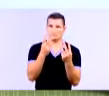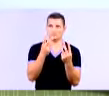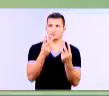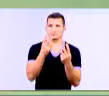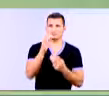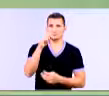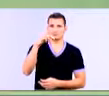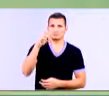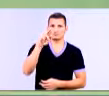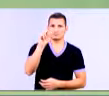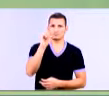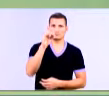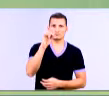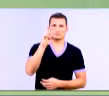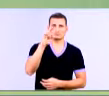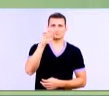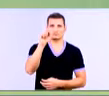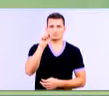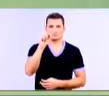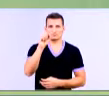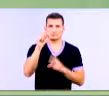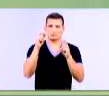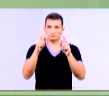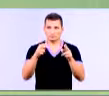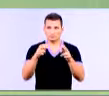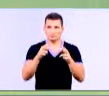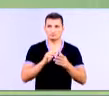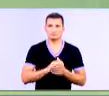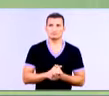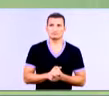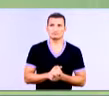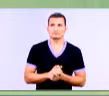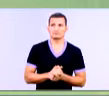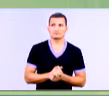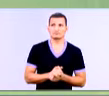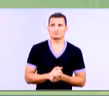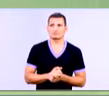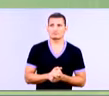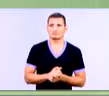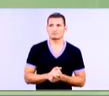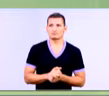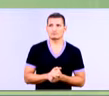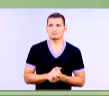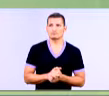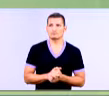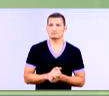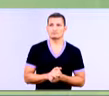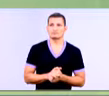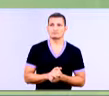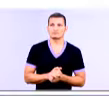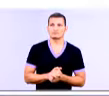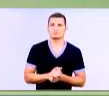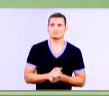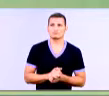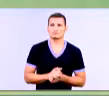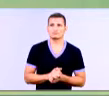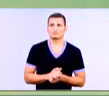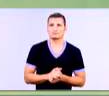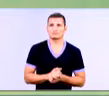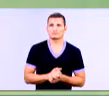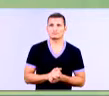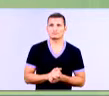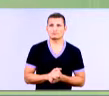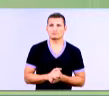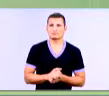após, tá? Então, uma variável pode ser o mesmo valor, uma outra variável ou um resultado de uma operação aritmética ou booleana.